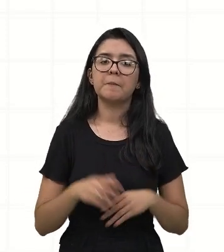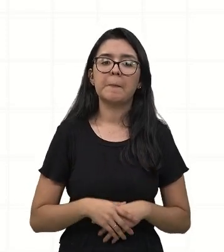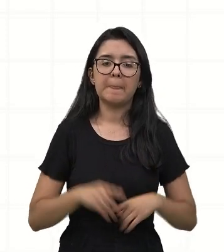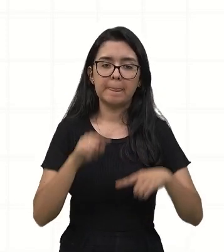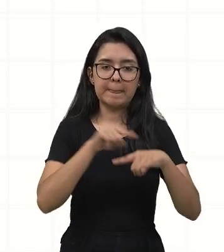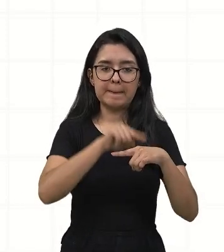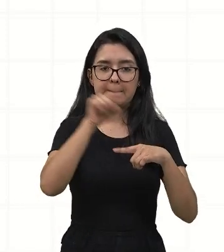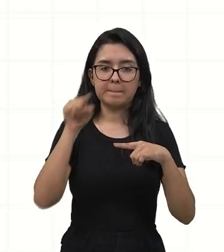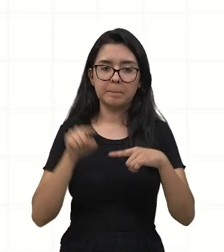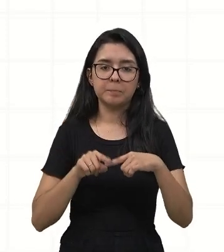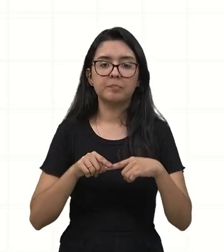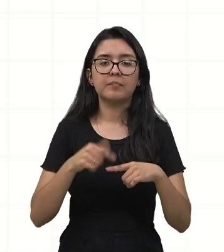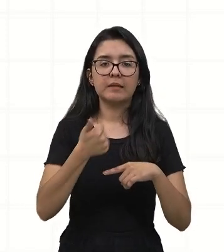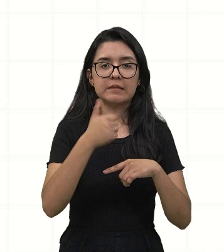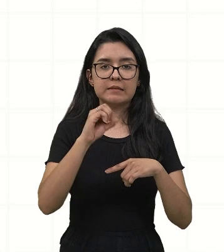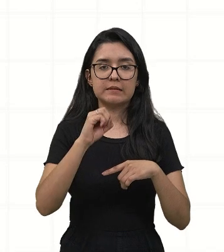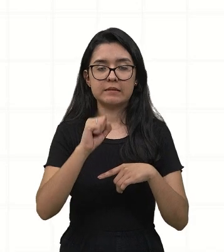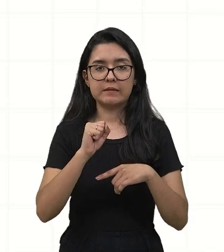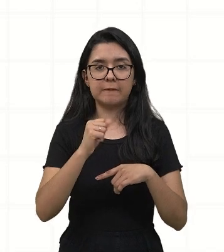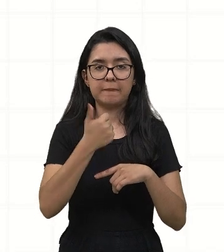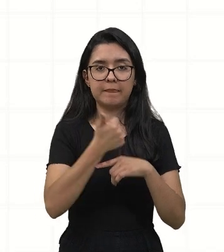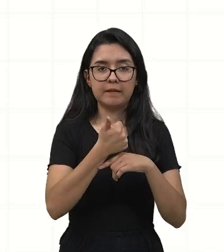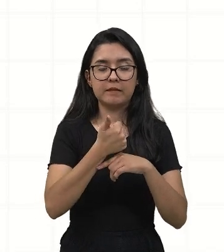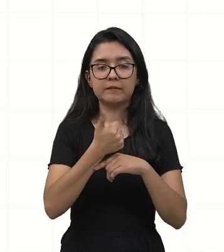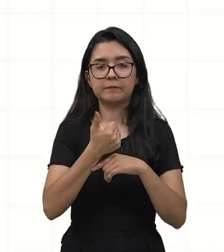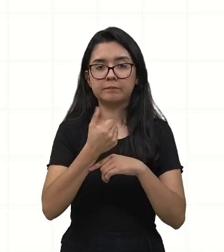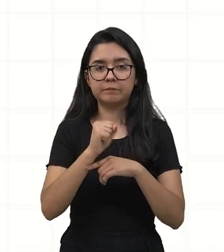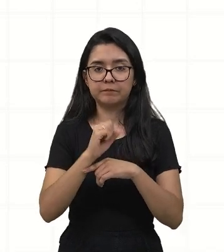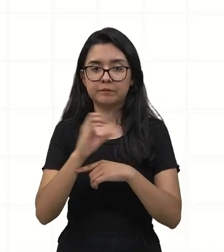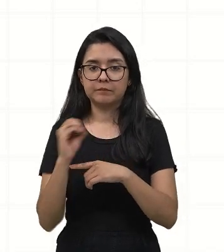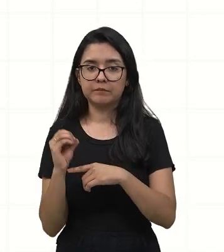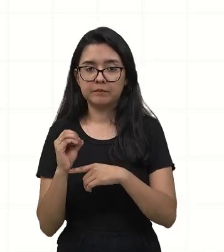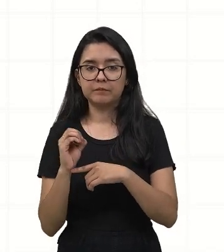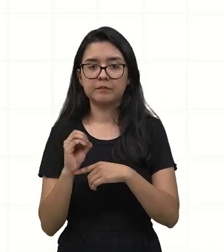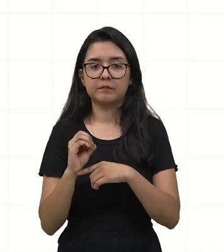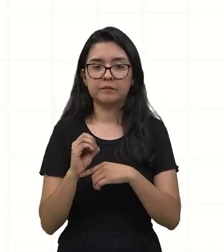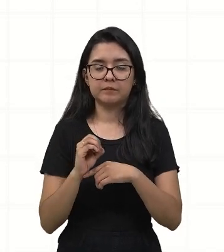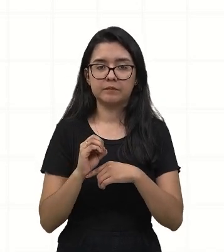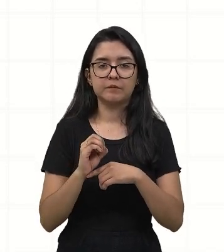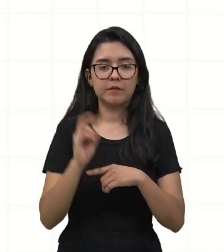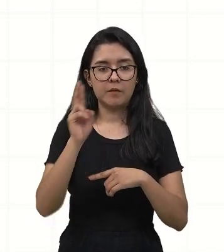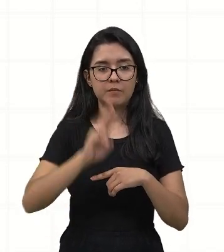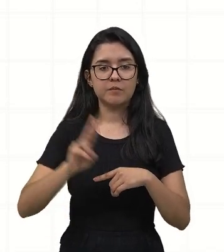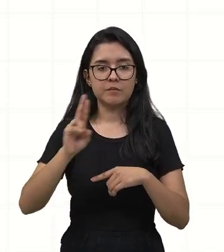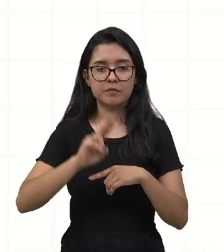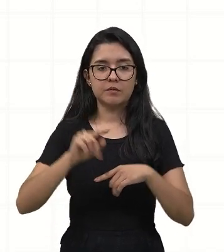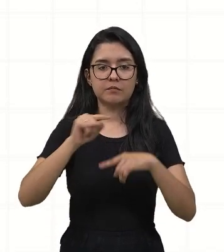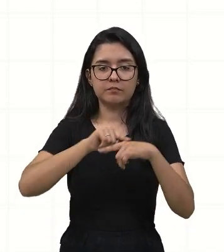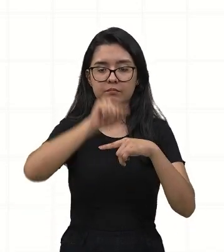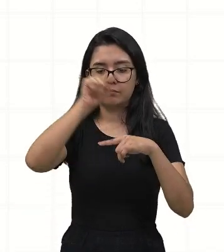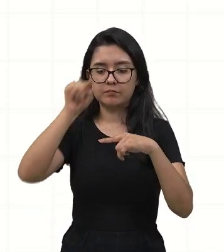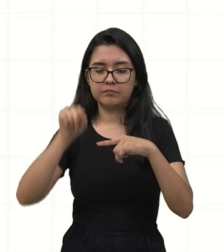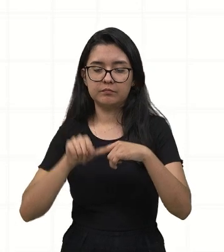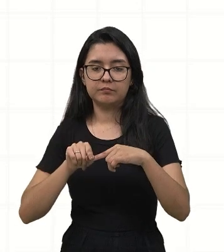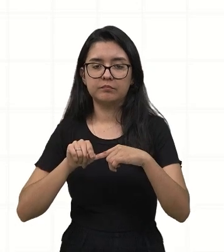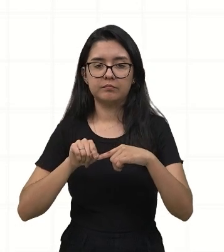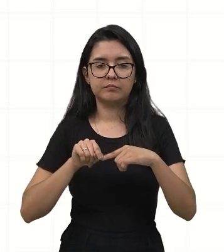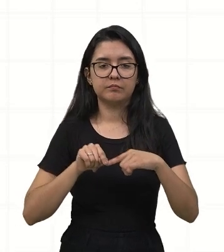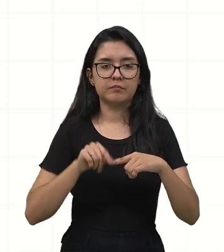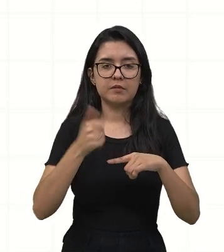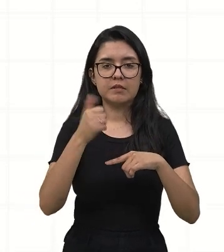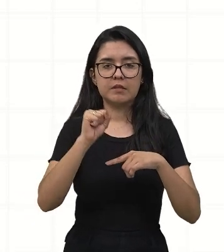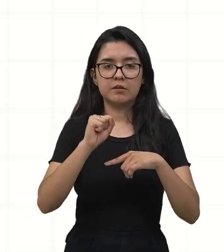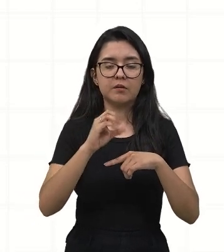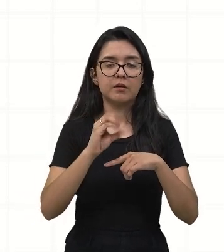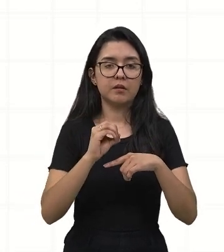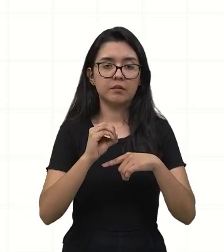exatamente 180 graus. No nosso caso, ele mede o transferidor que nós estamos usando daquele. Nosso transferidor é um transferidor de 180